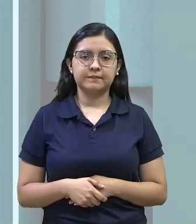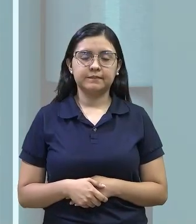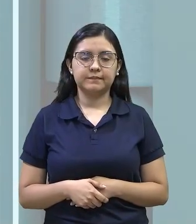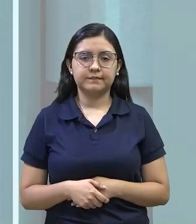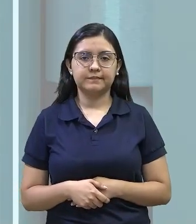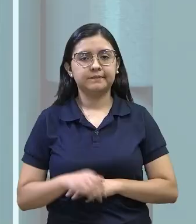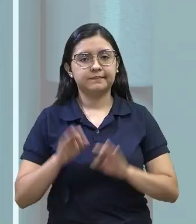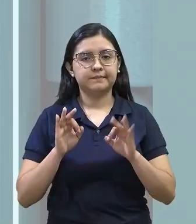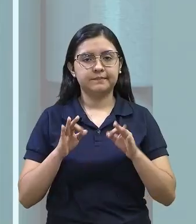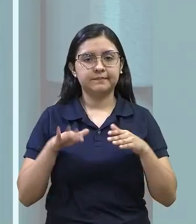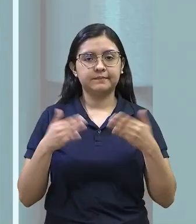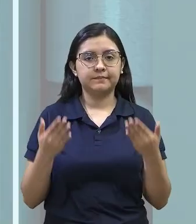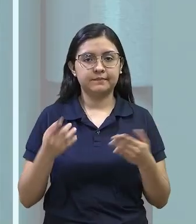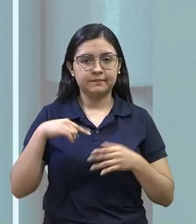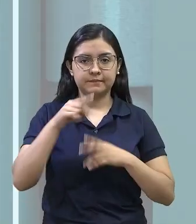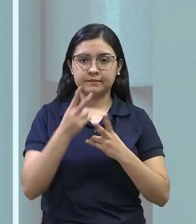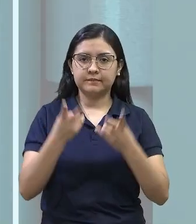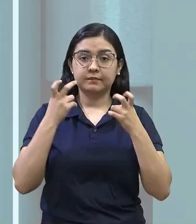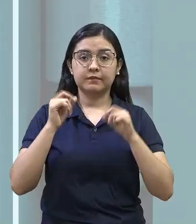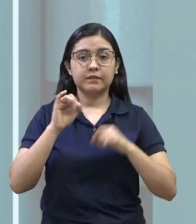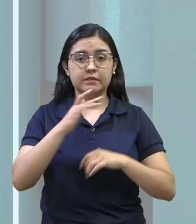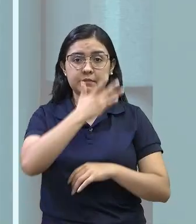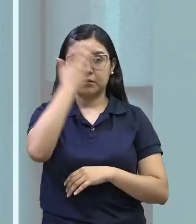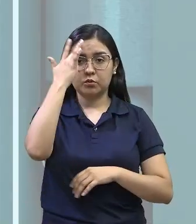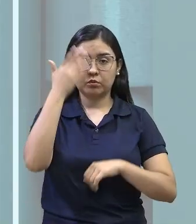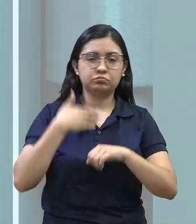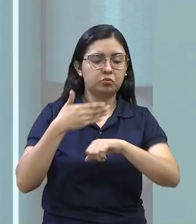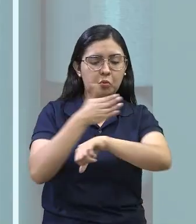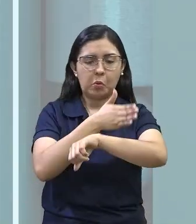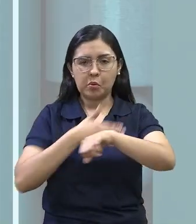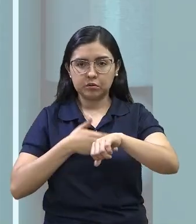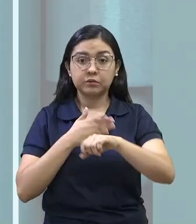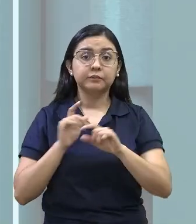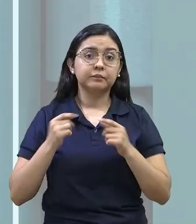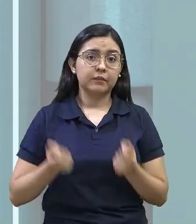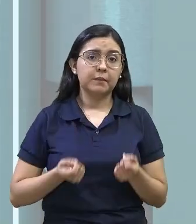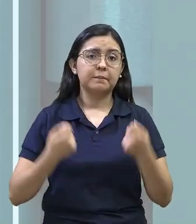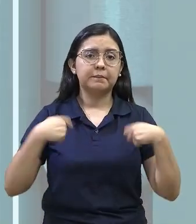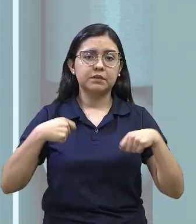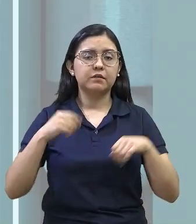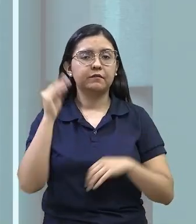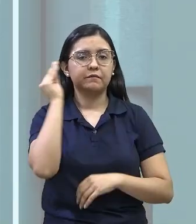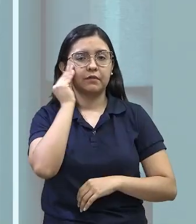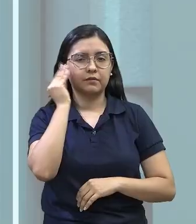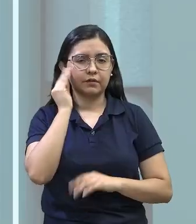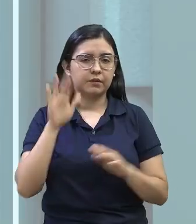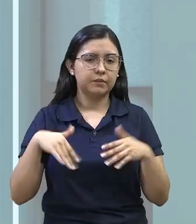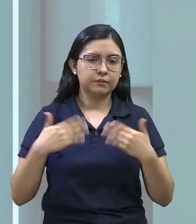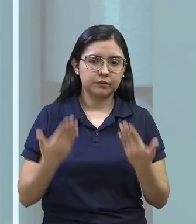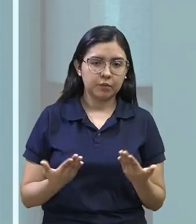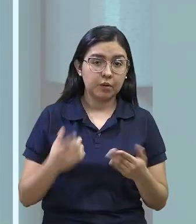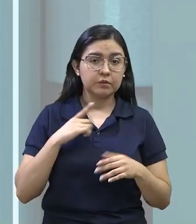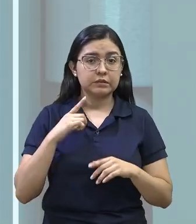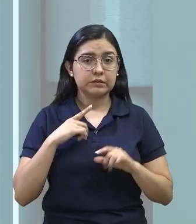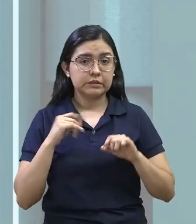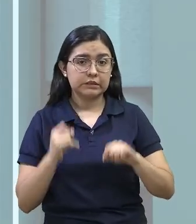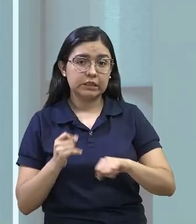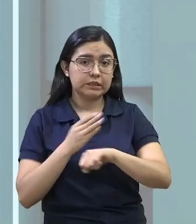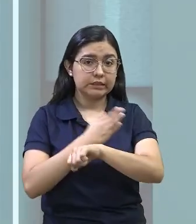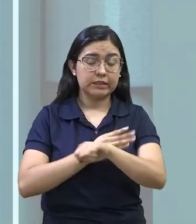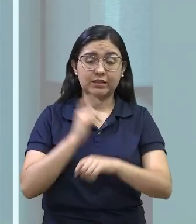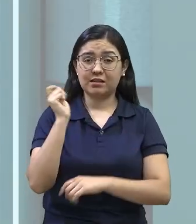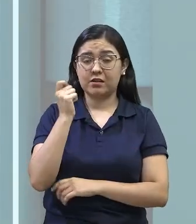Muito bem, gente. Então, no caso de cortes na pele, é necessário que você verifique qual a profundidade, né,